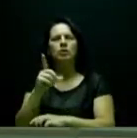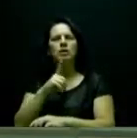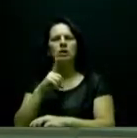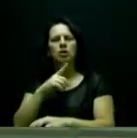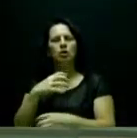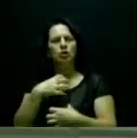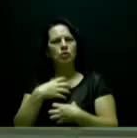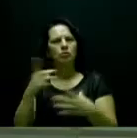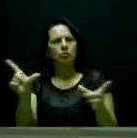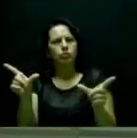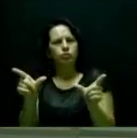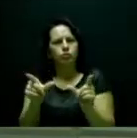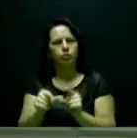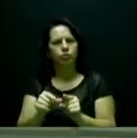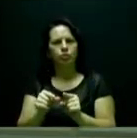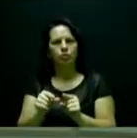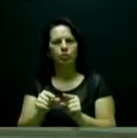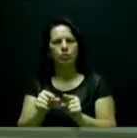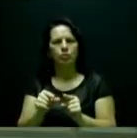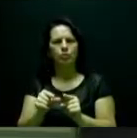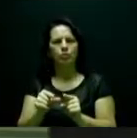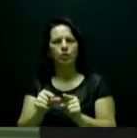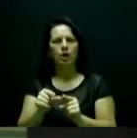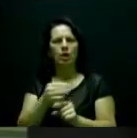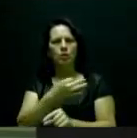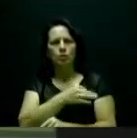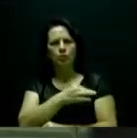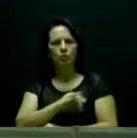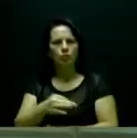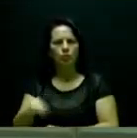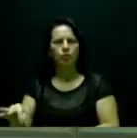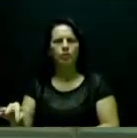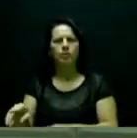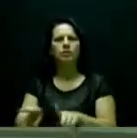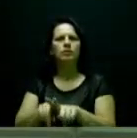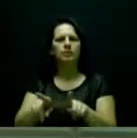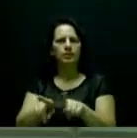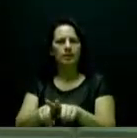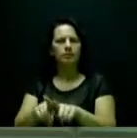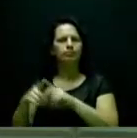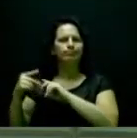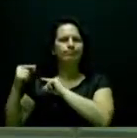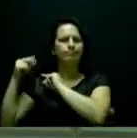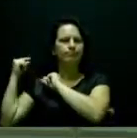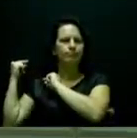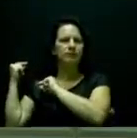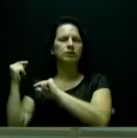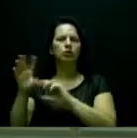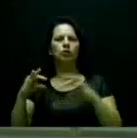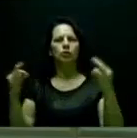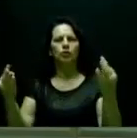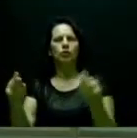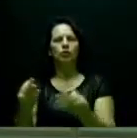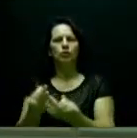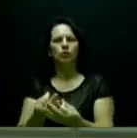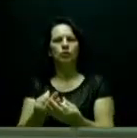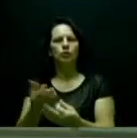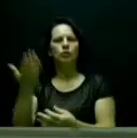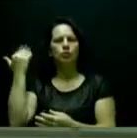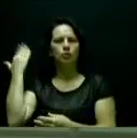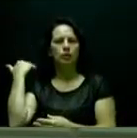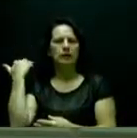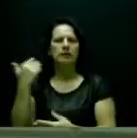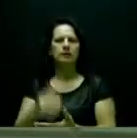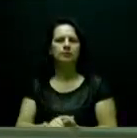modo a minimizar as agruras pelas quais as mesmas vêm passando por suas famílias por conta daquele